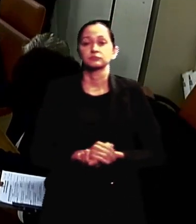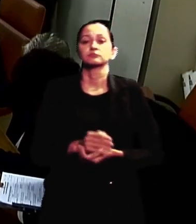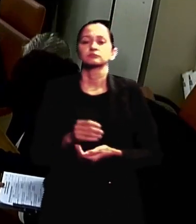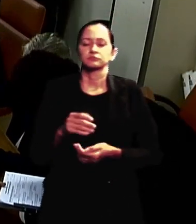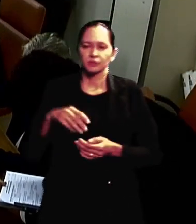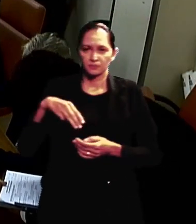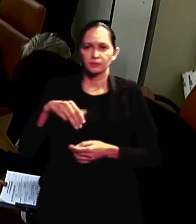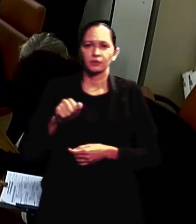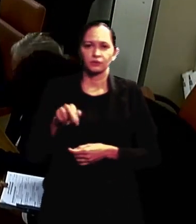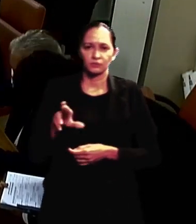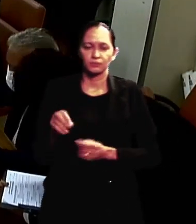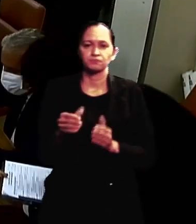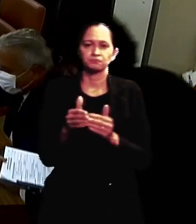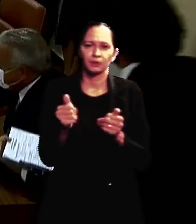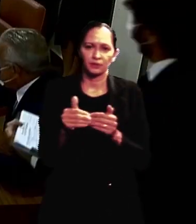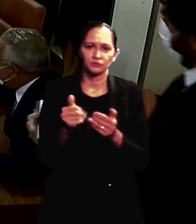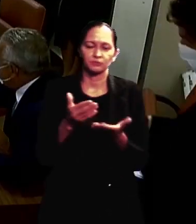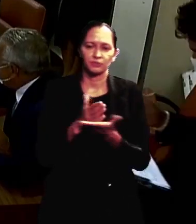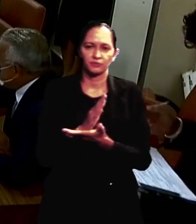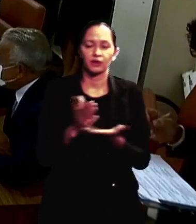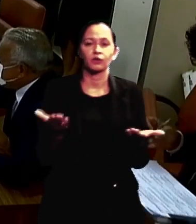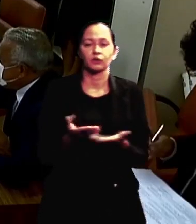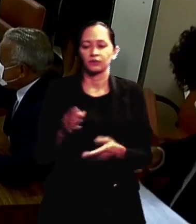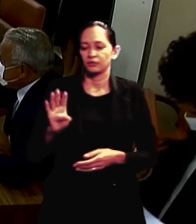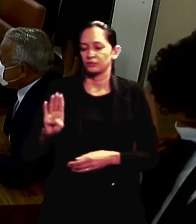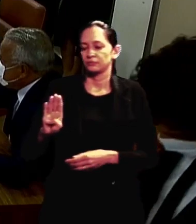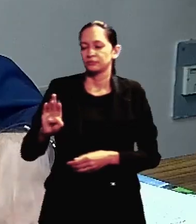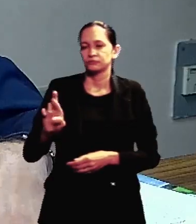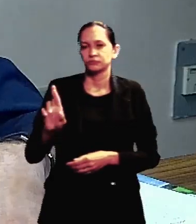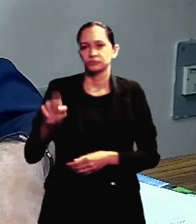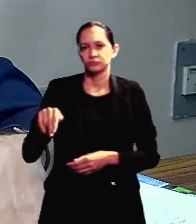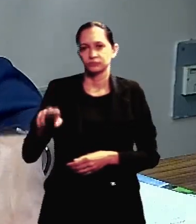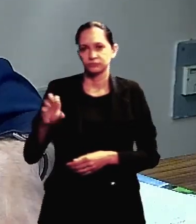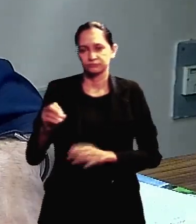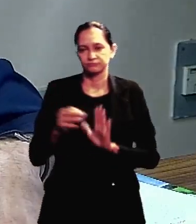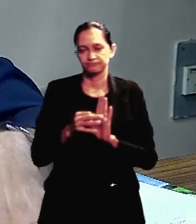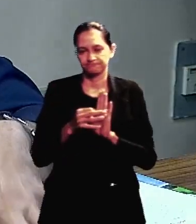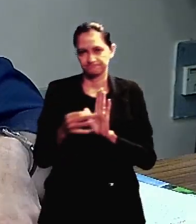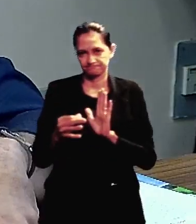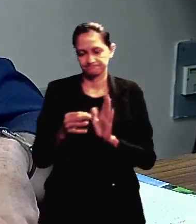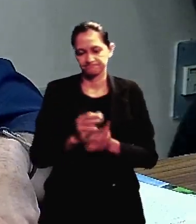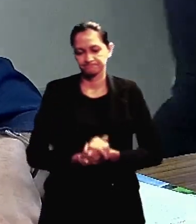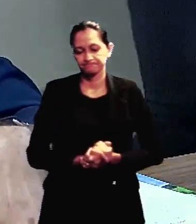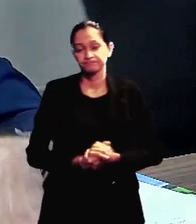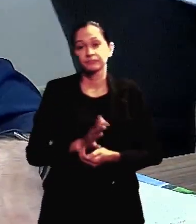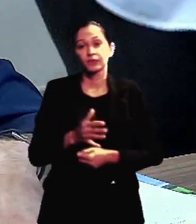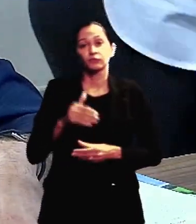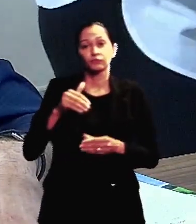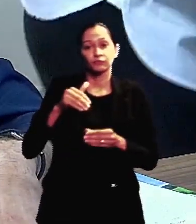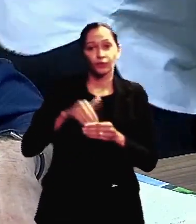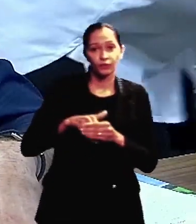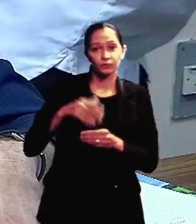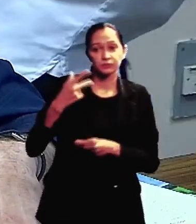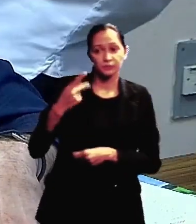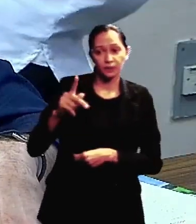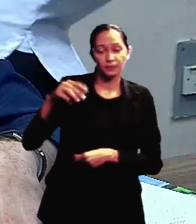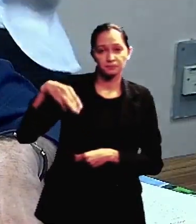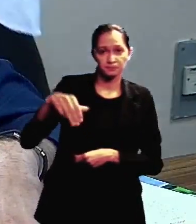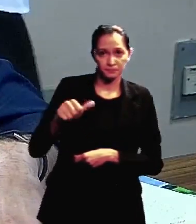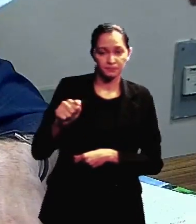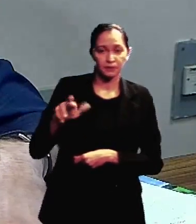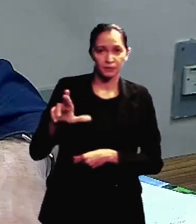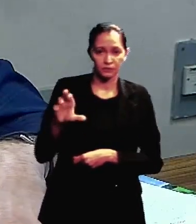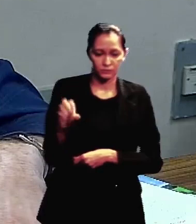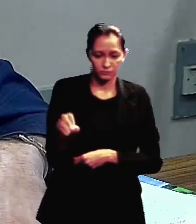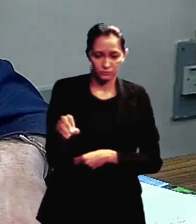pela aprovação da matéria. Vereador Bruno Diniz, que aprovou. Senhor presidente, diante do voto em separado do vereador Mauro